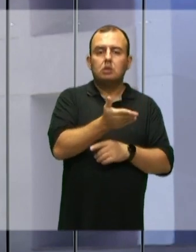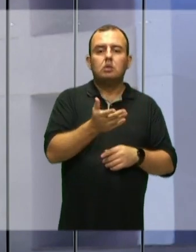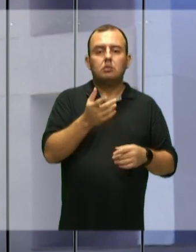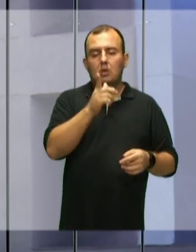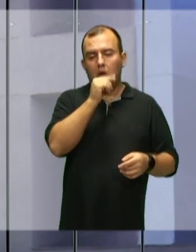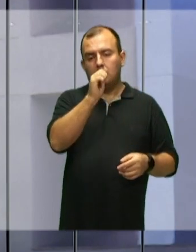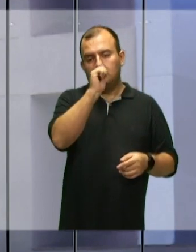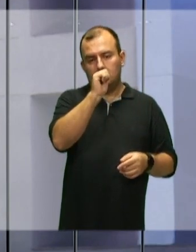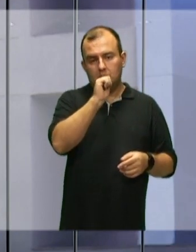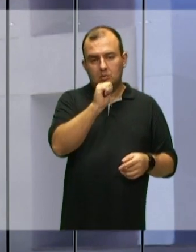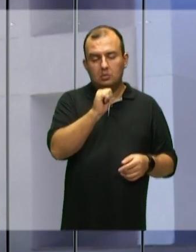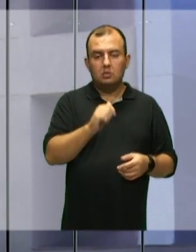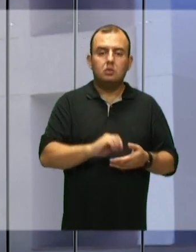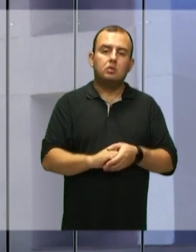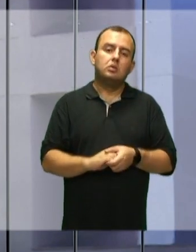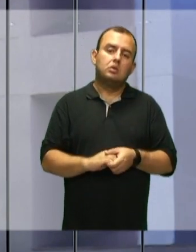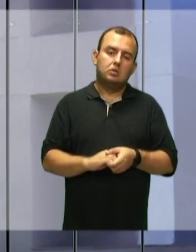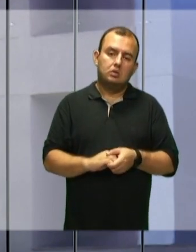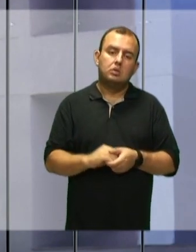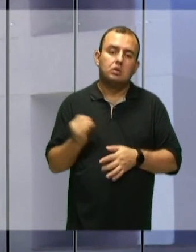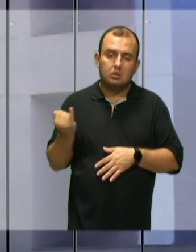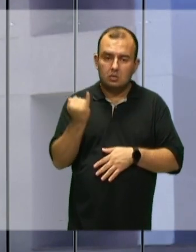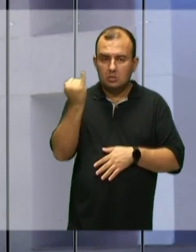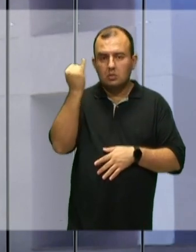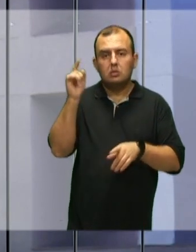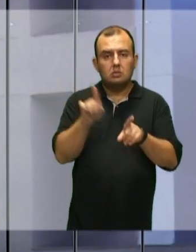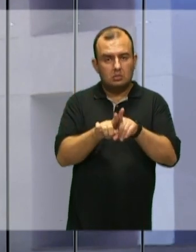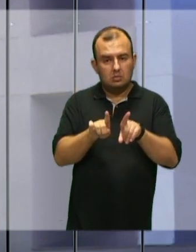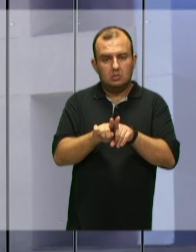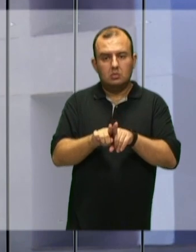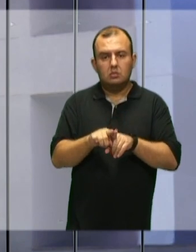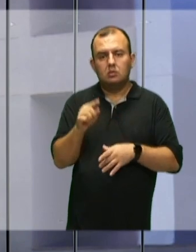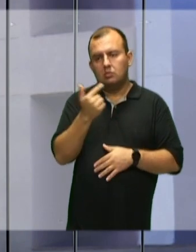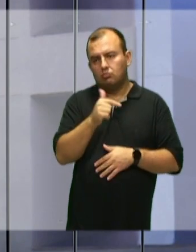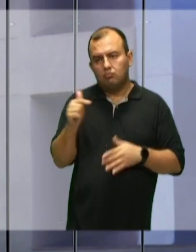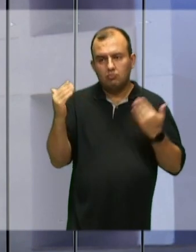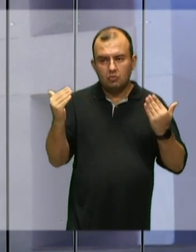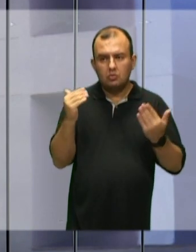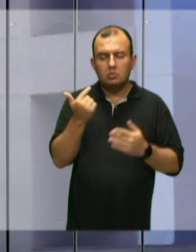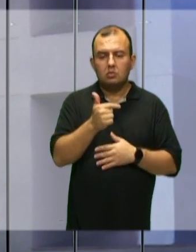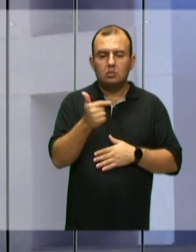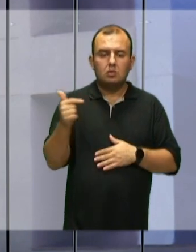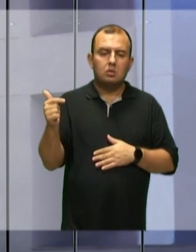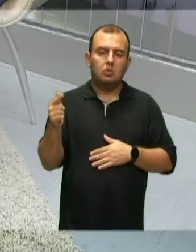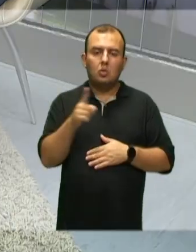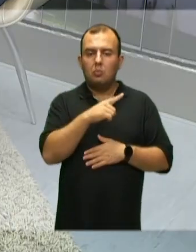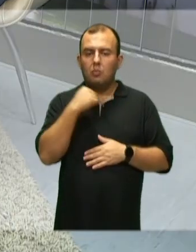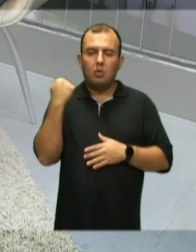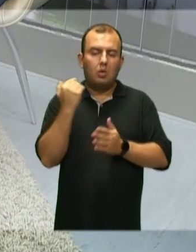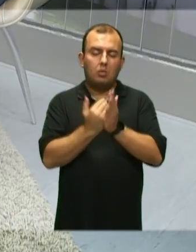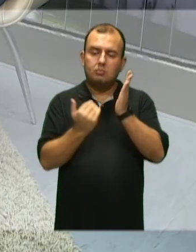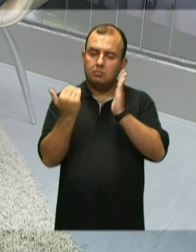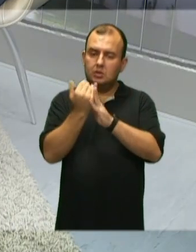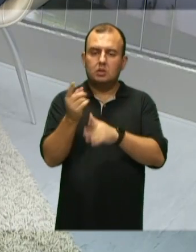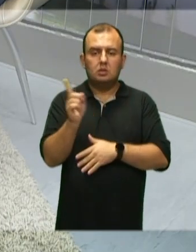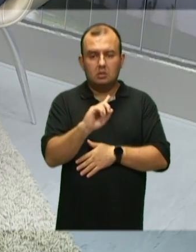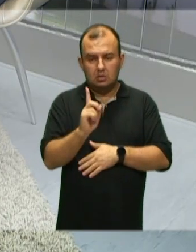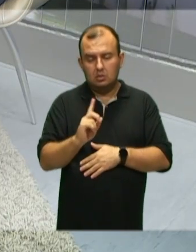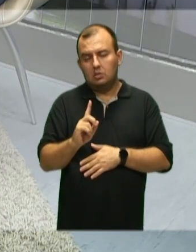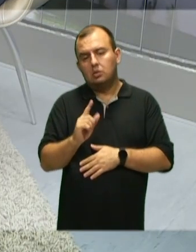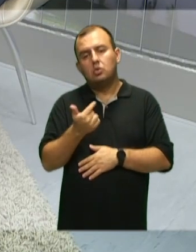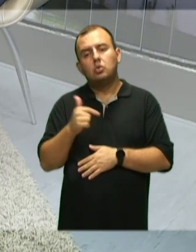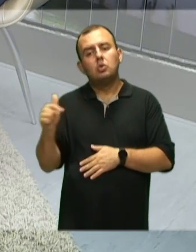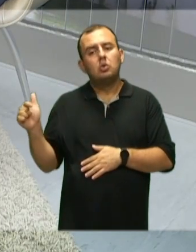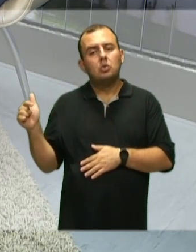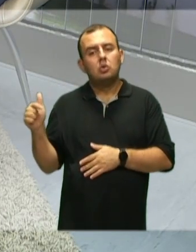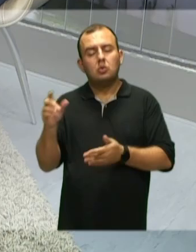hidratação também virou um centro de hidratação que é muito importante eu tenho não tenho dúvida que não morreu mais pessoas que as pessoas não tiveram